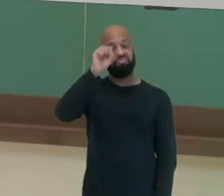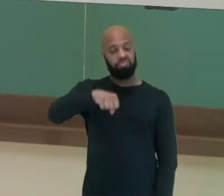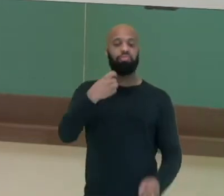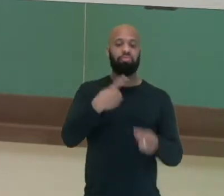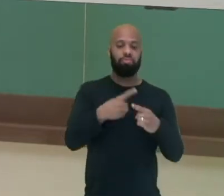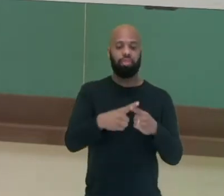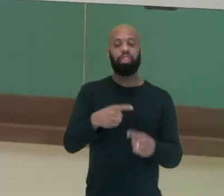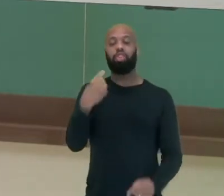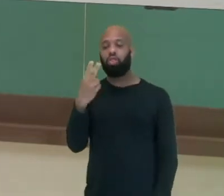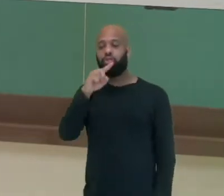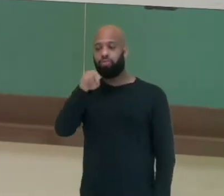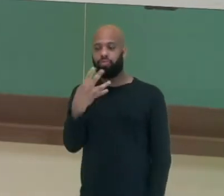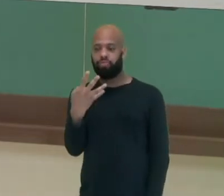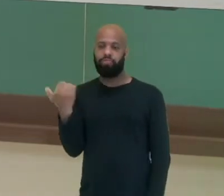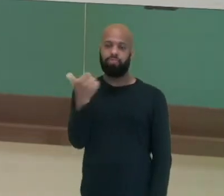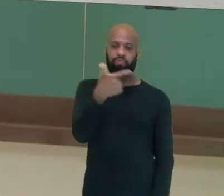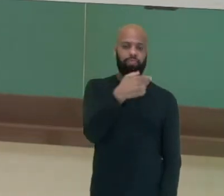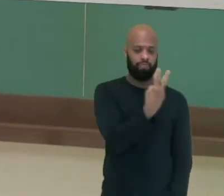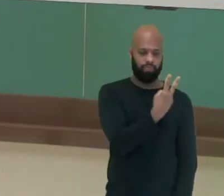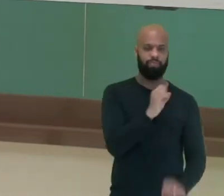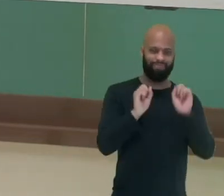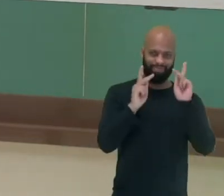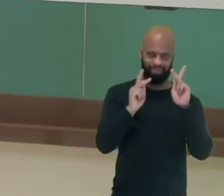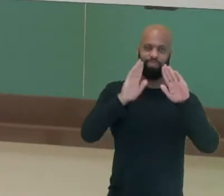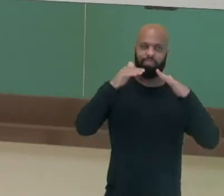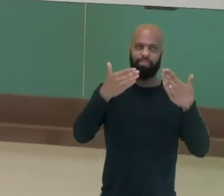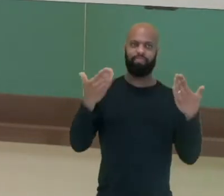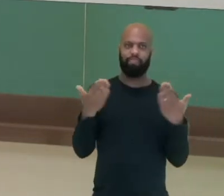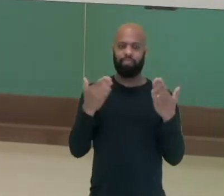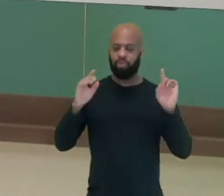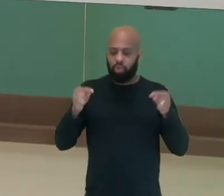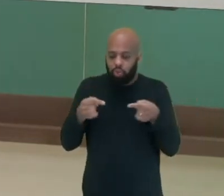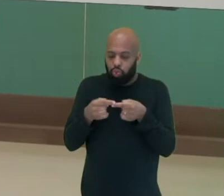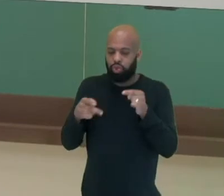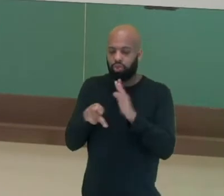porque 2,4 é maior do que 2. Então, somente